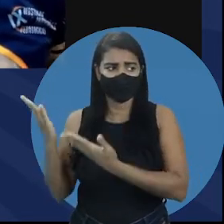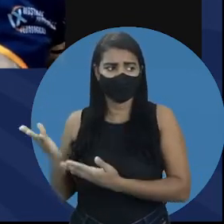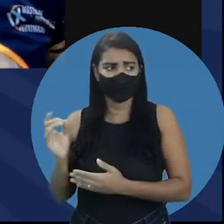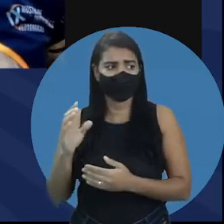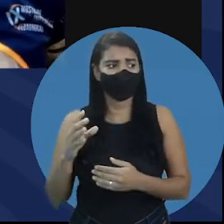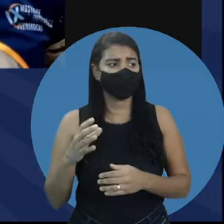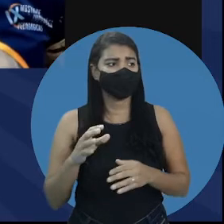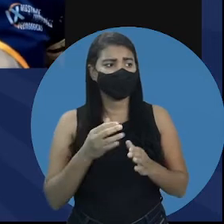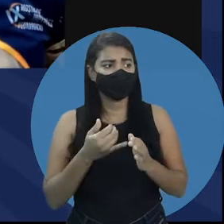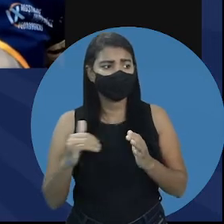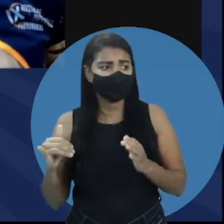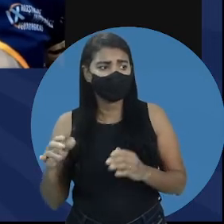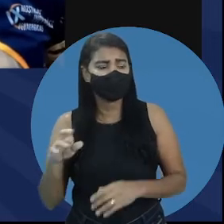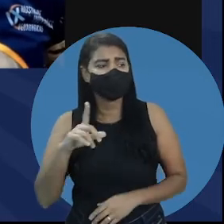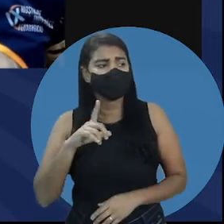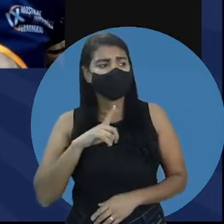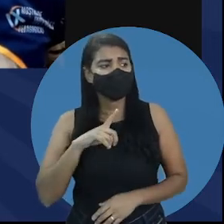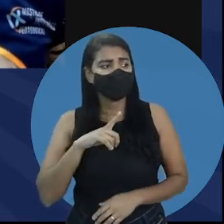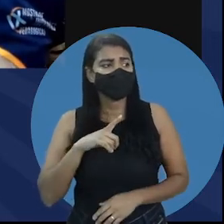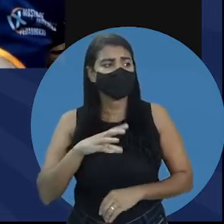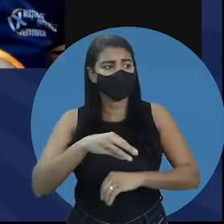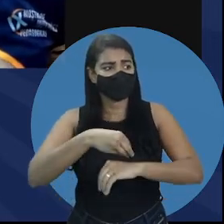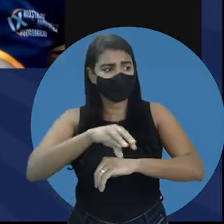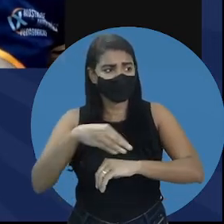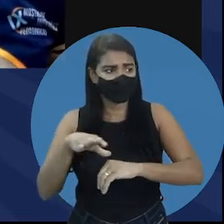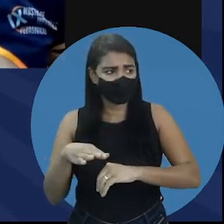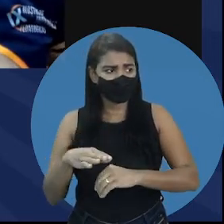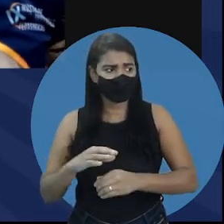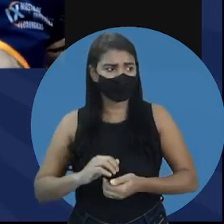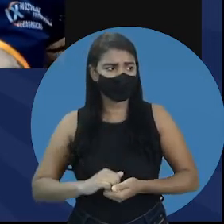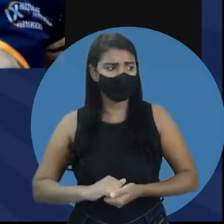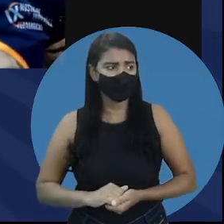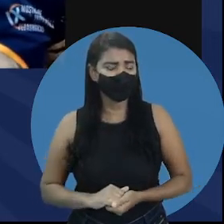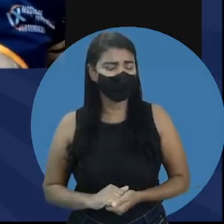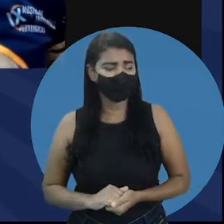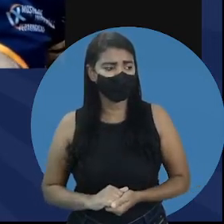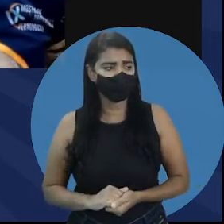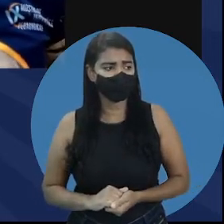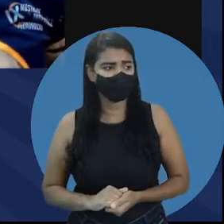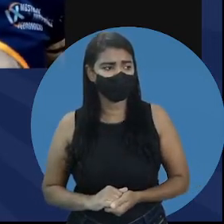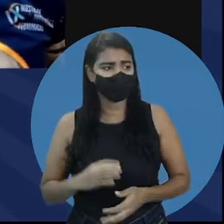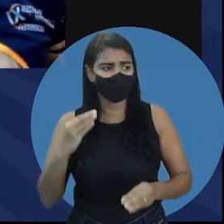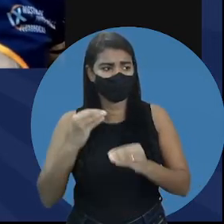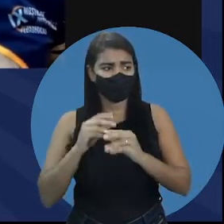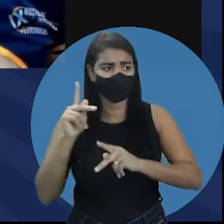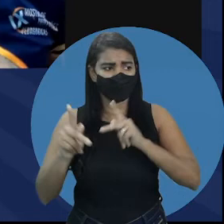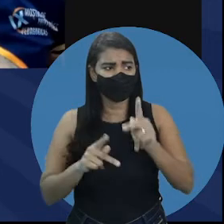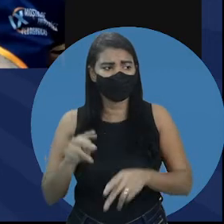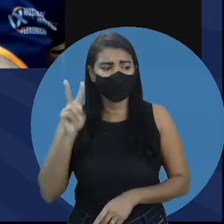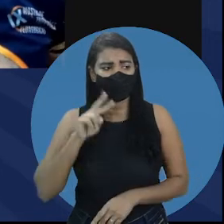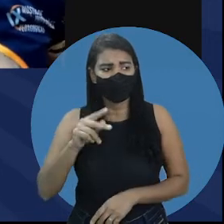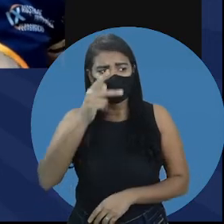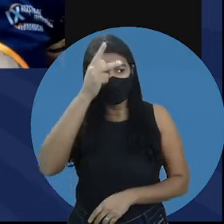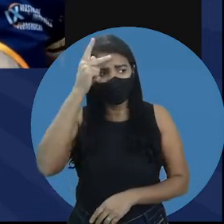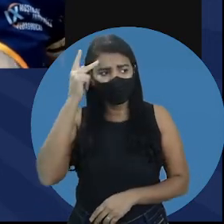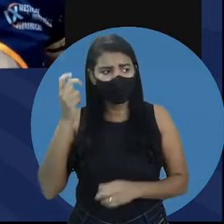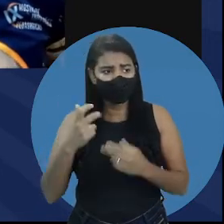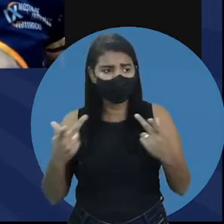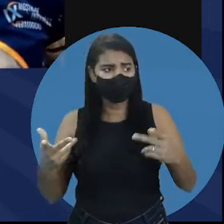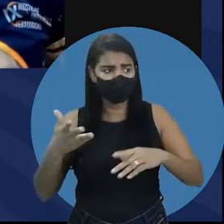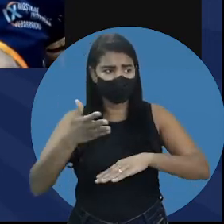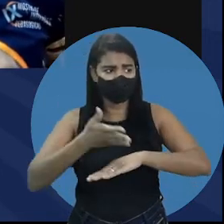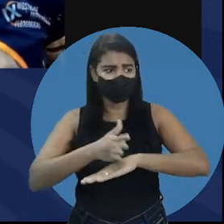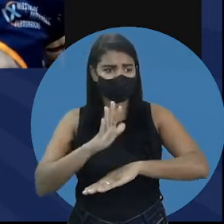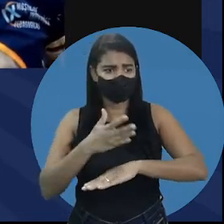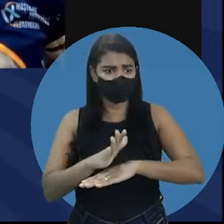circuito, mas a gente tem uma caixinha que a gente colocaria ali dentro, entendeu? Então, a gente conversando com as pessoas, a gente viu que isso aqui não é uma coisa muito prática de